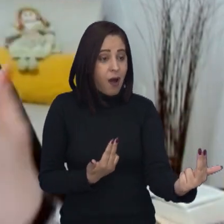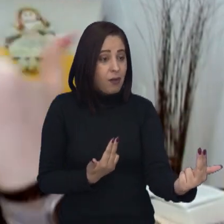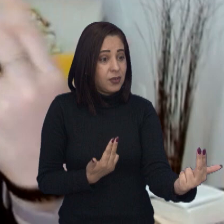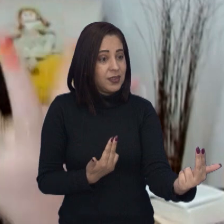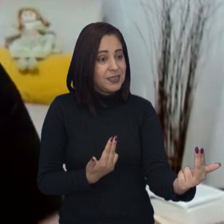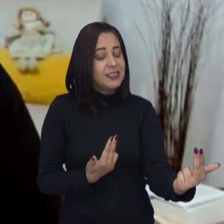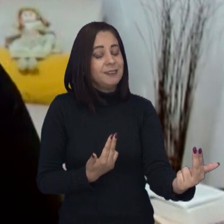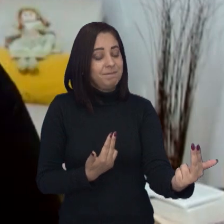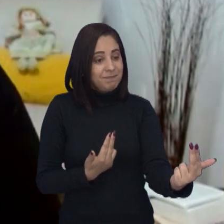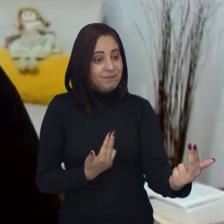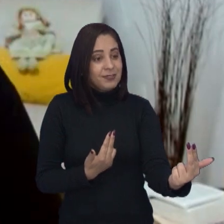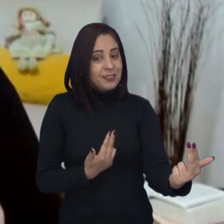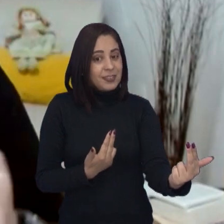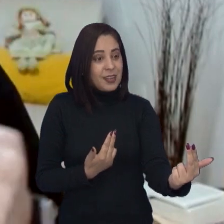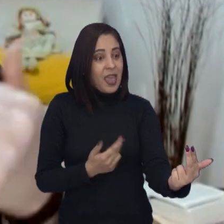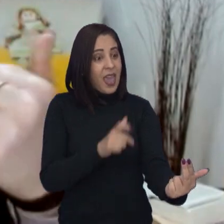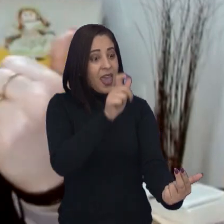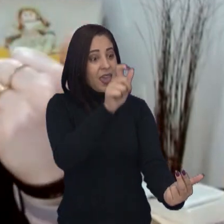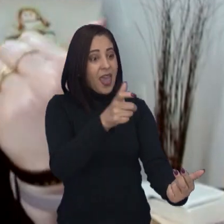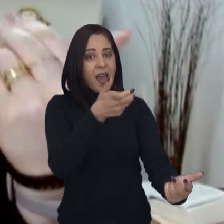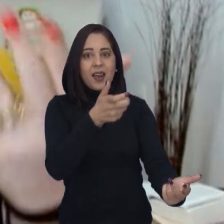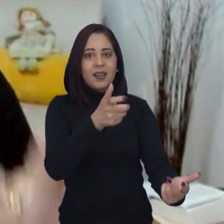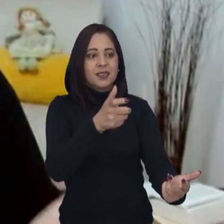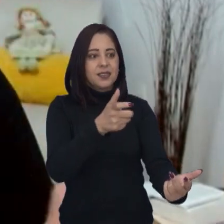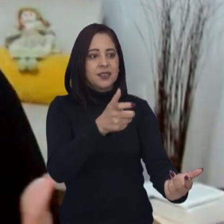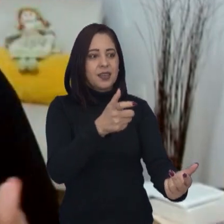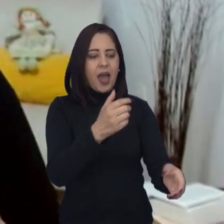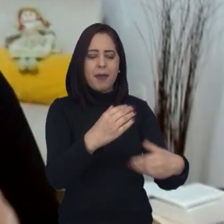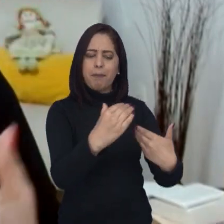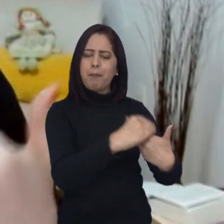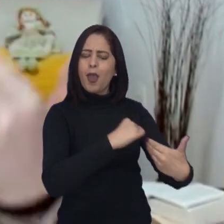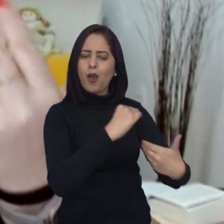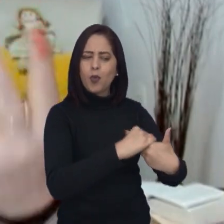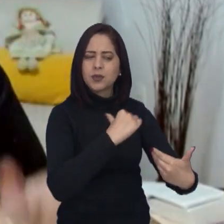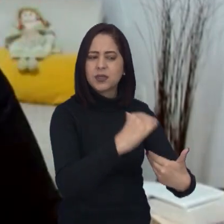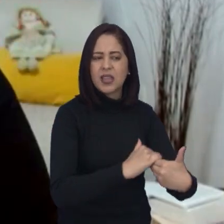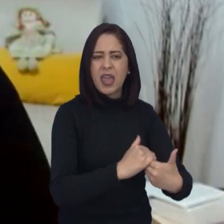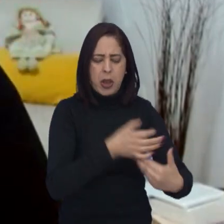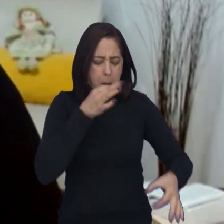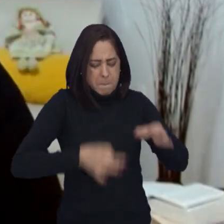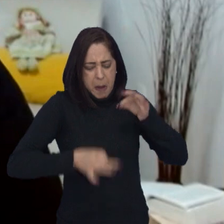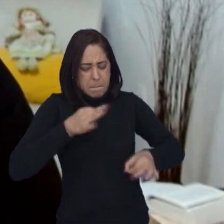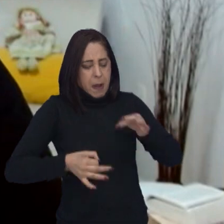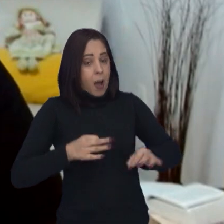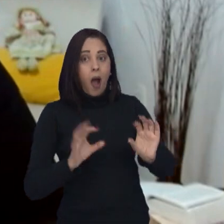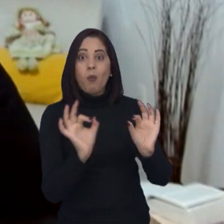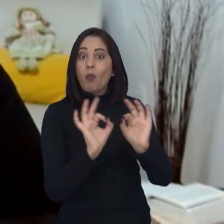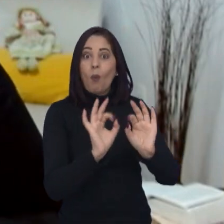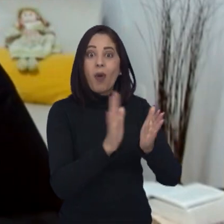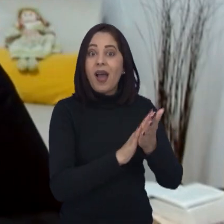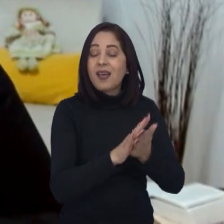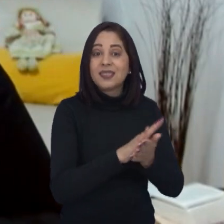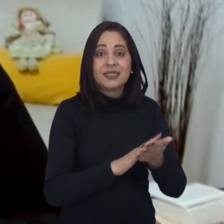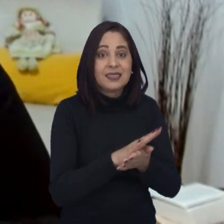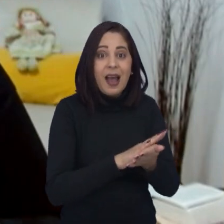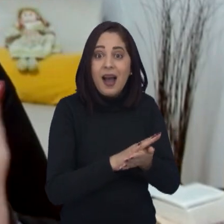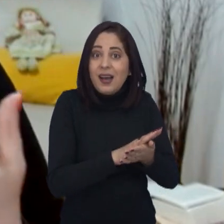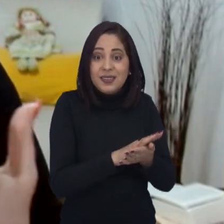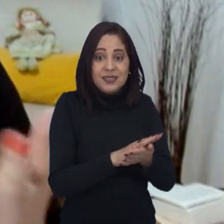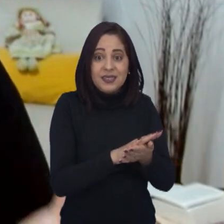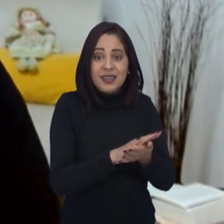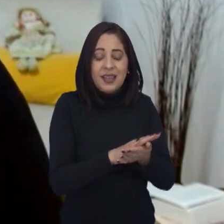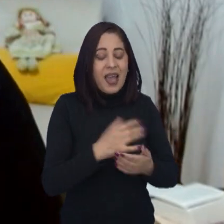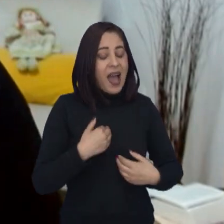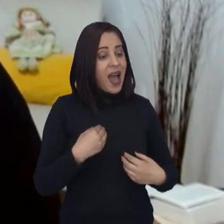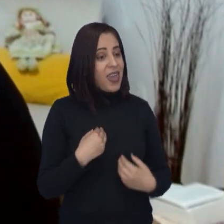que conseguia me ouvir, que conseguia me compreender, que não me julgava, que eu me